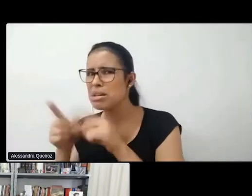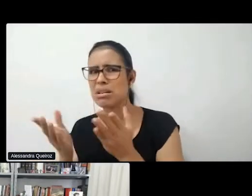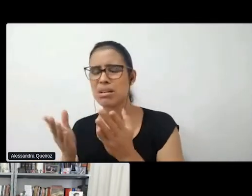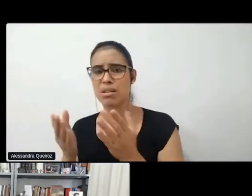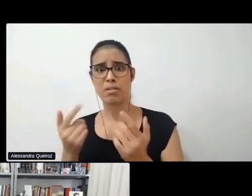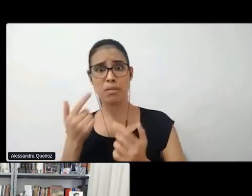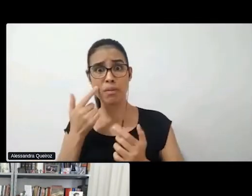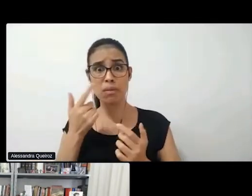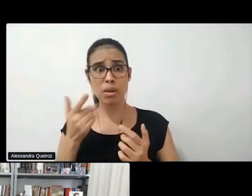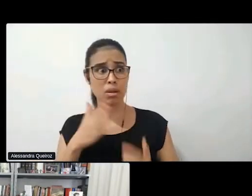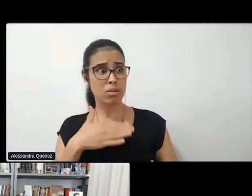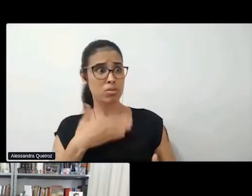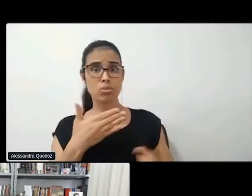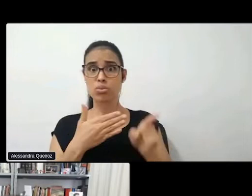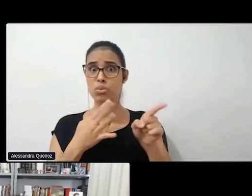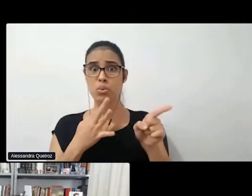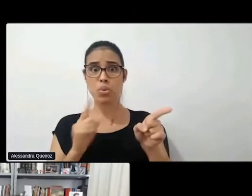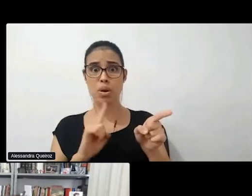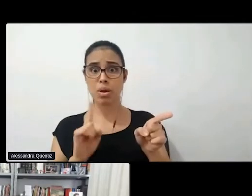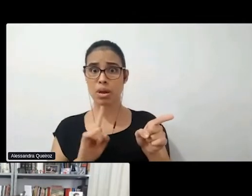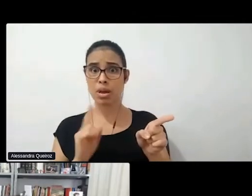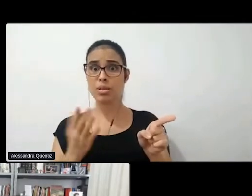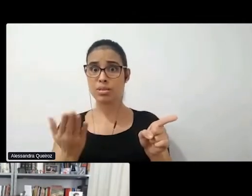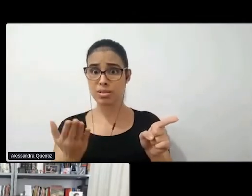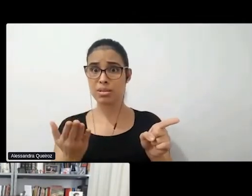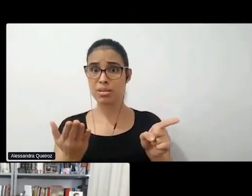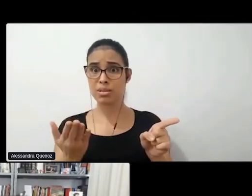educação inclusiva, né, um pouquinho da visão pedagógica,